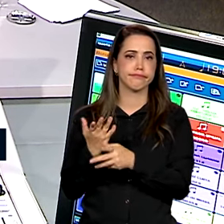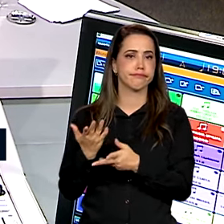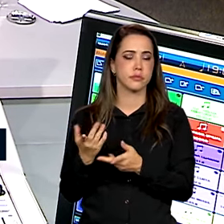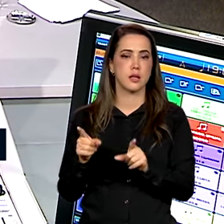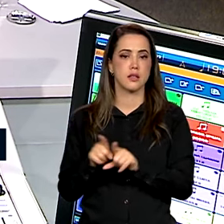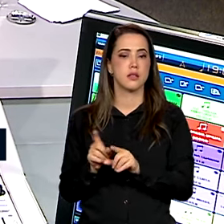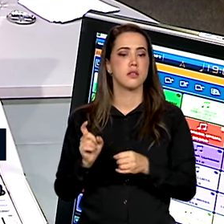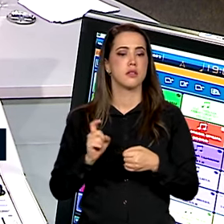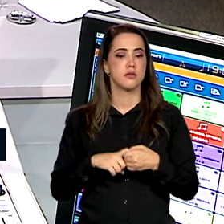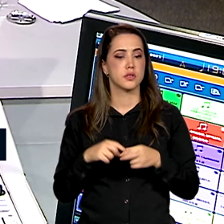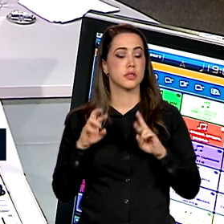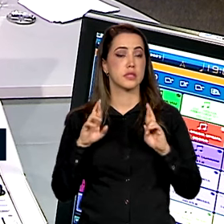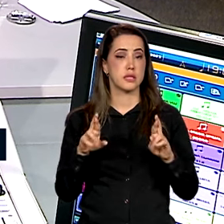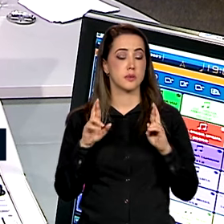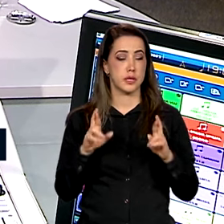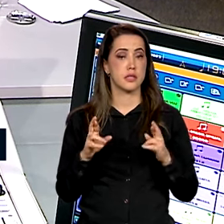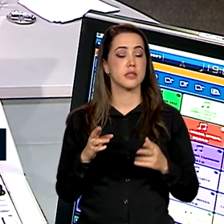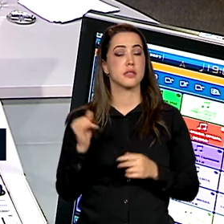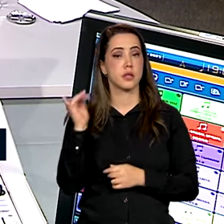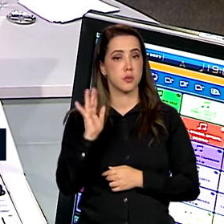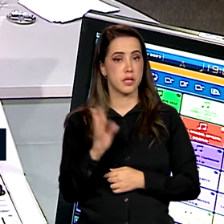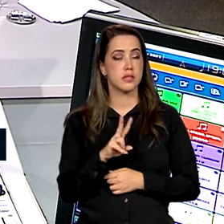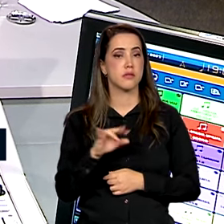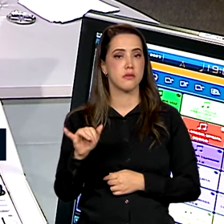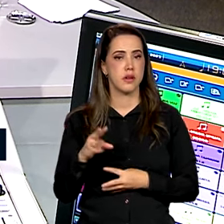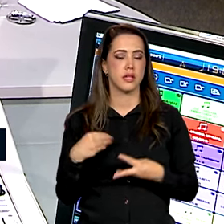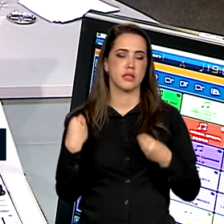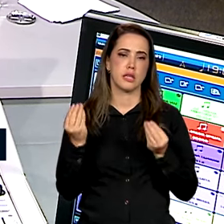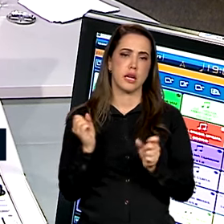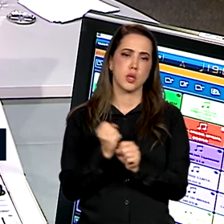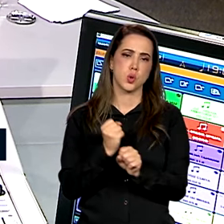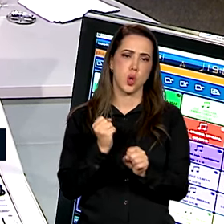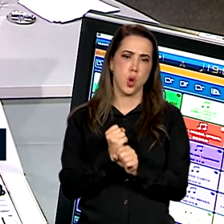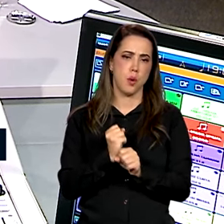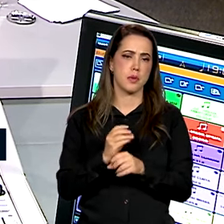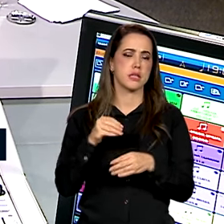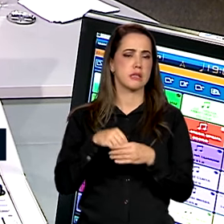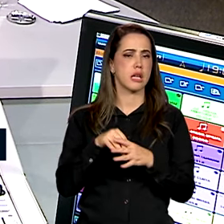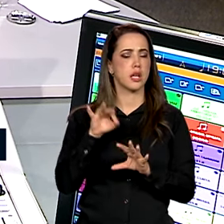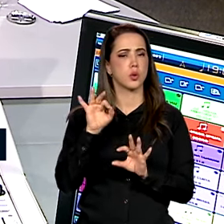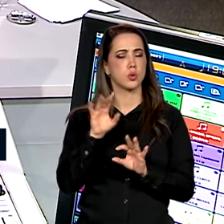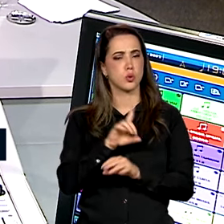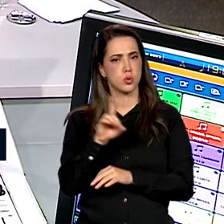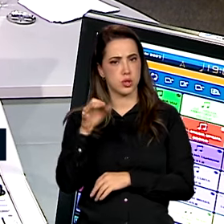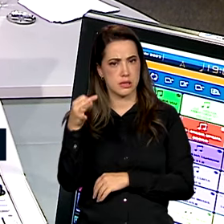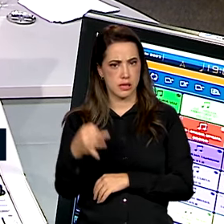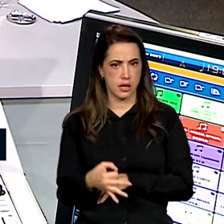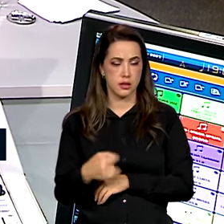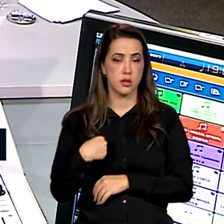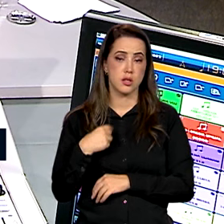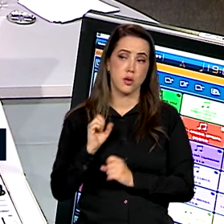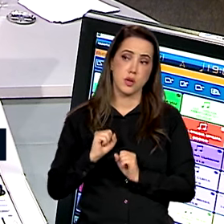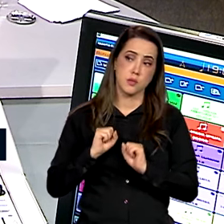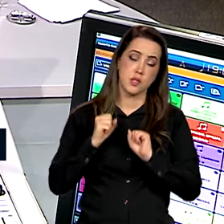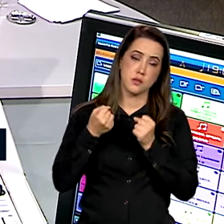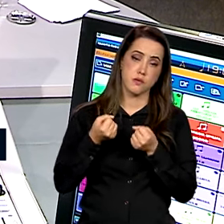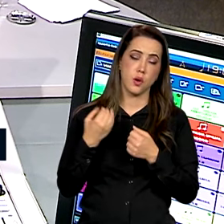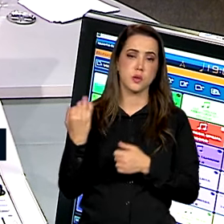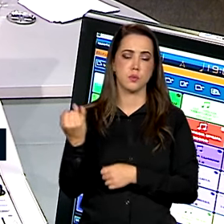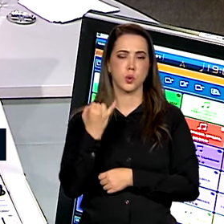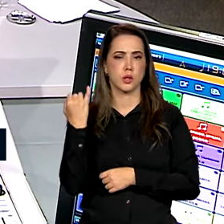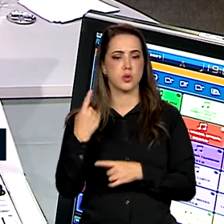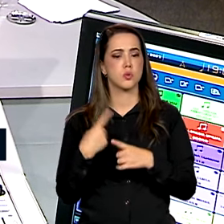voltarem a ter esperança que o Brasil agora vai entregar as obras dentro do cronograma e é por isso que eu tenho me esforçado bastante